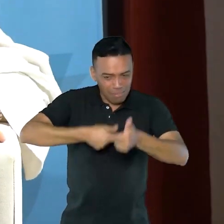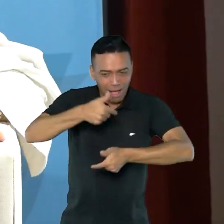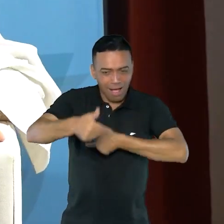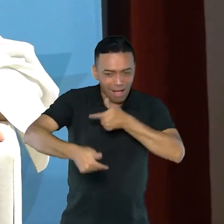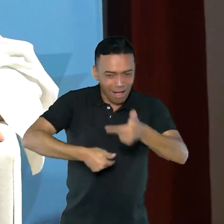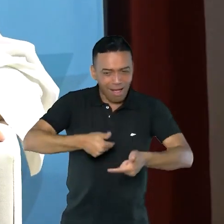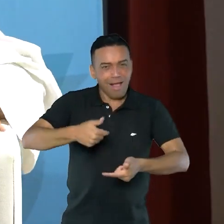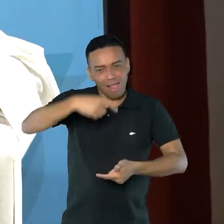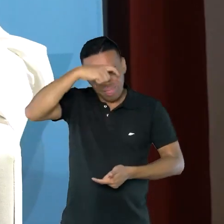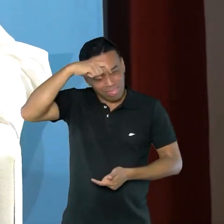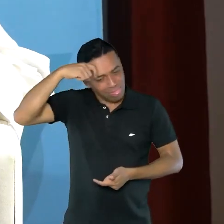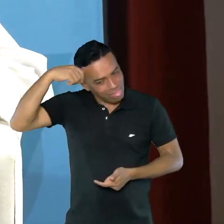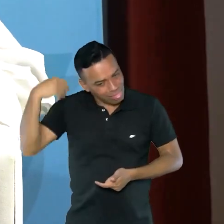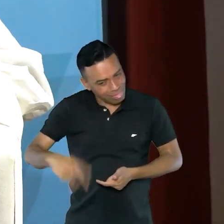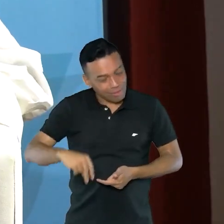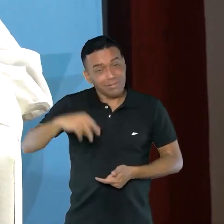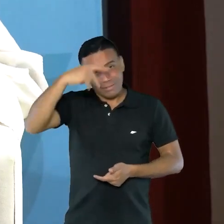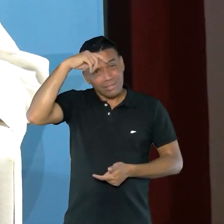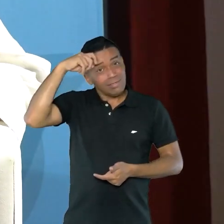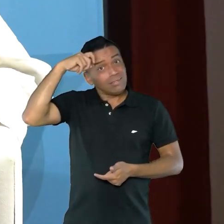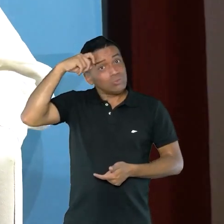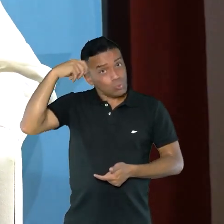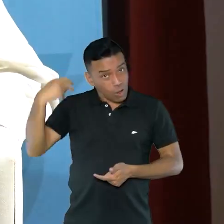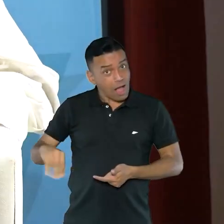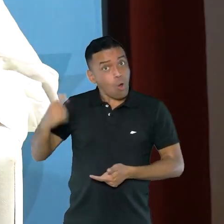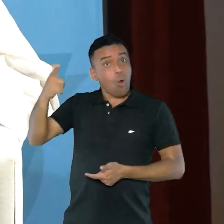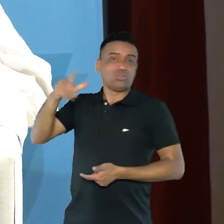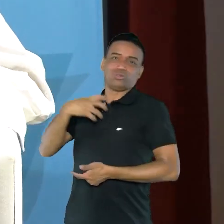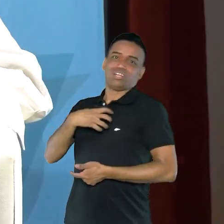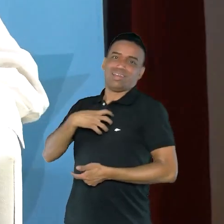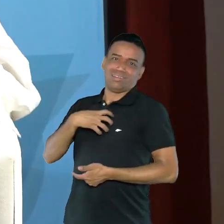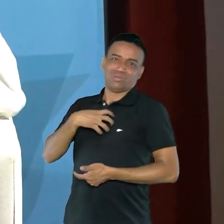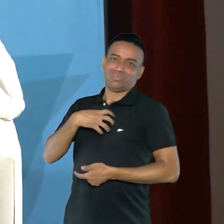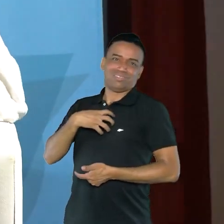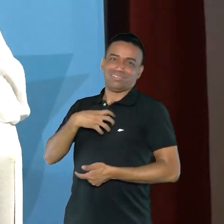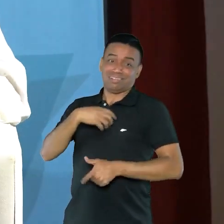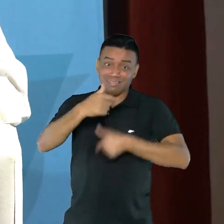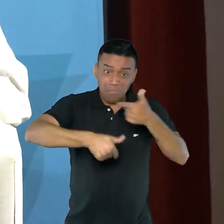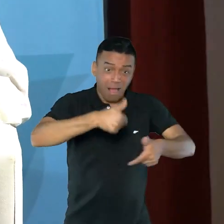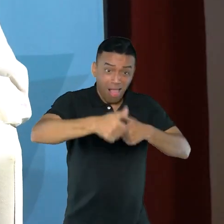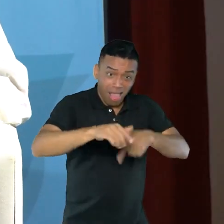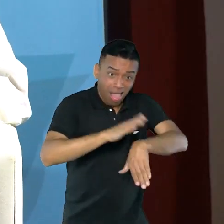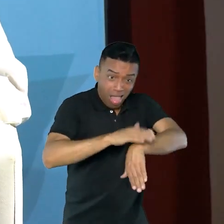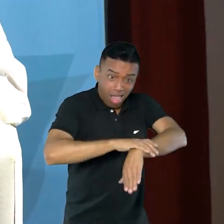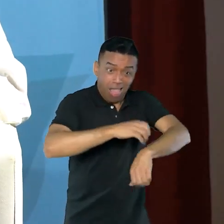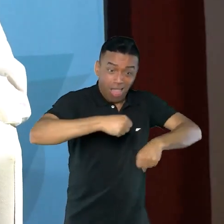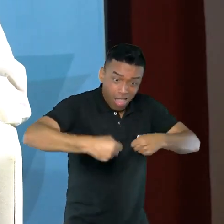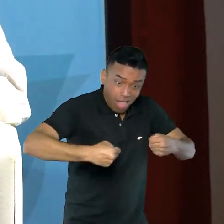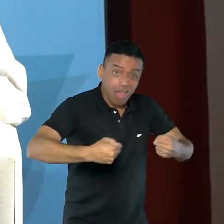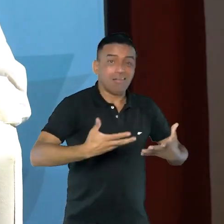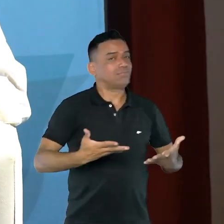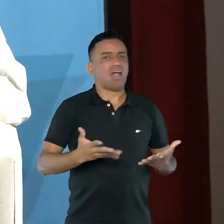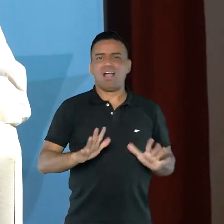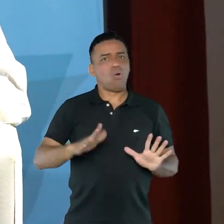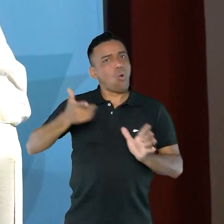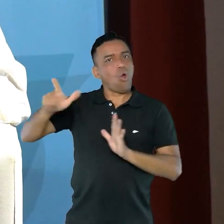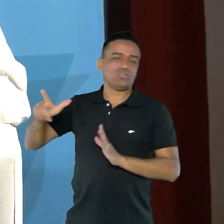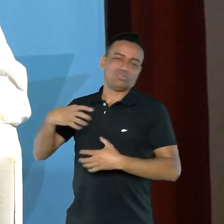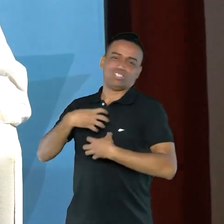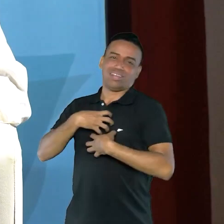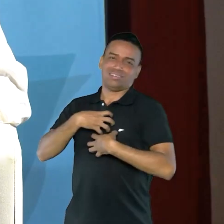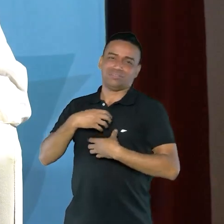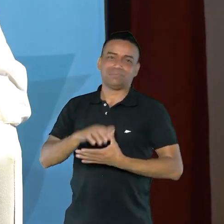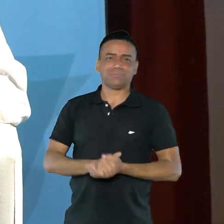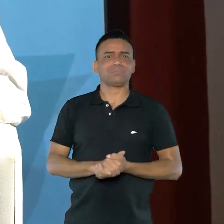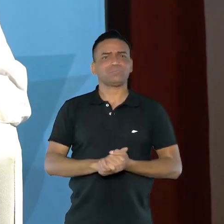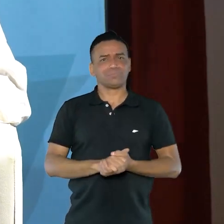formas, para além do trabalho. Mas, voltando, né, à sua questão, eu lembro muito de uma fala da